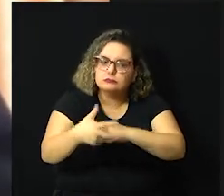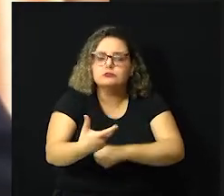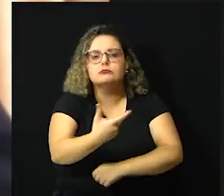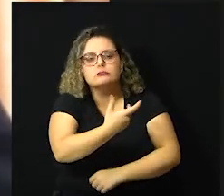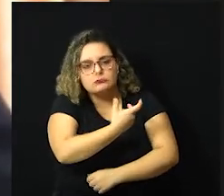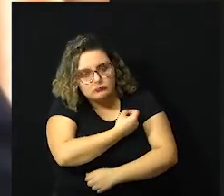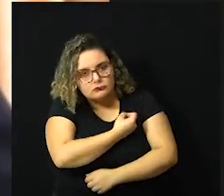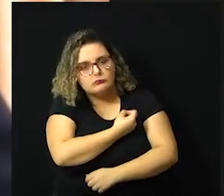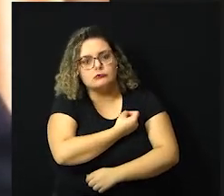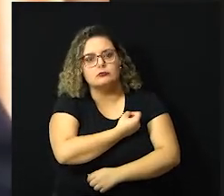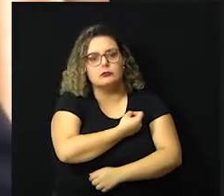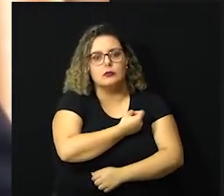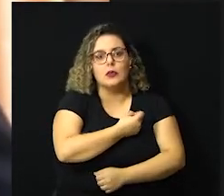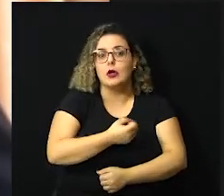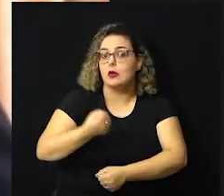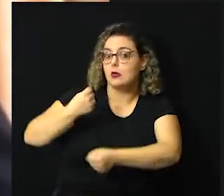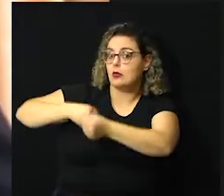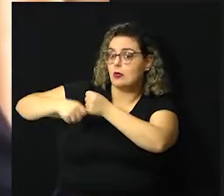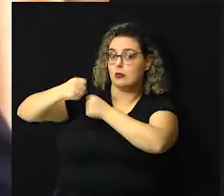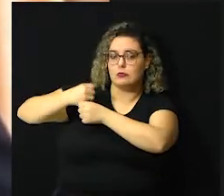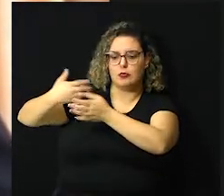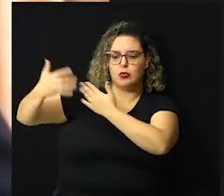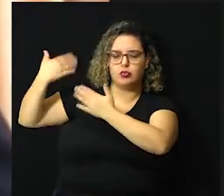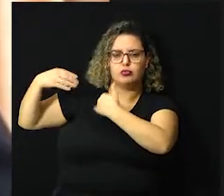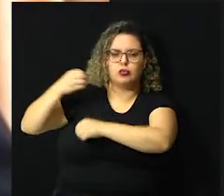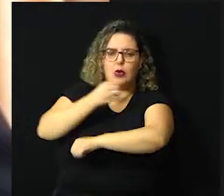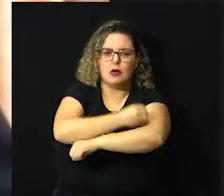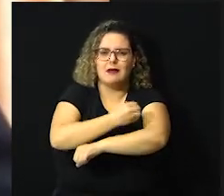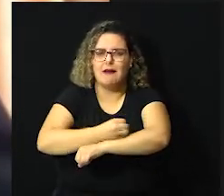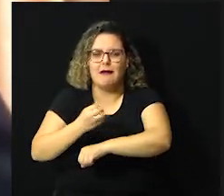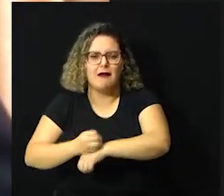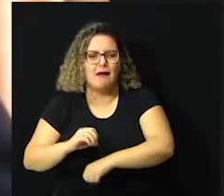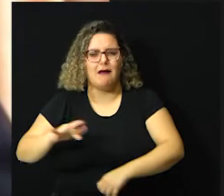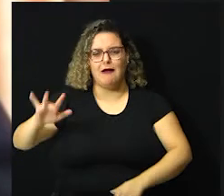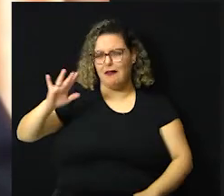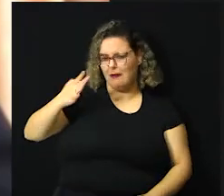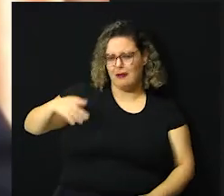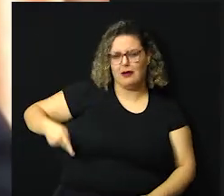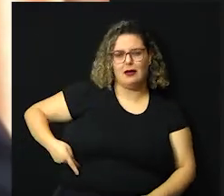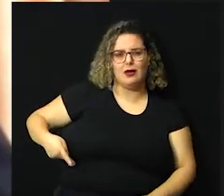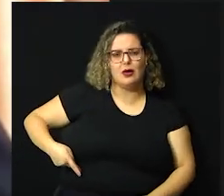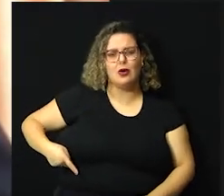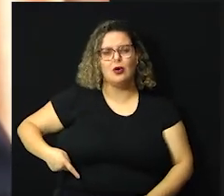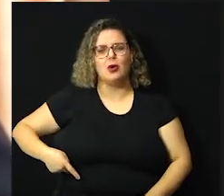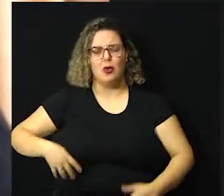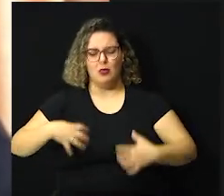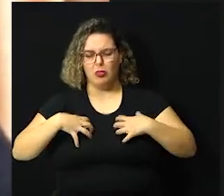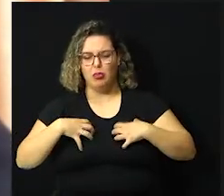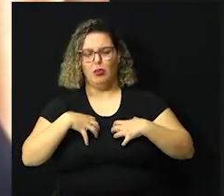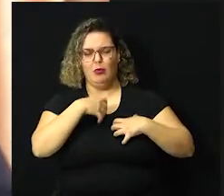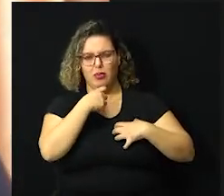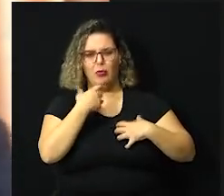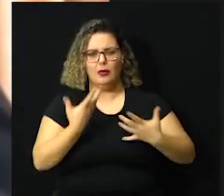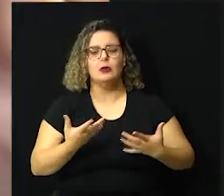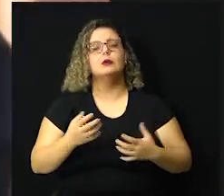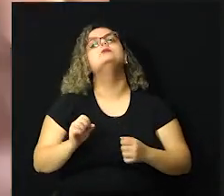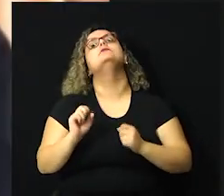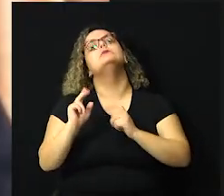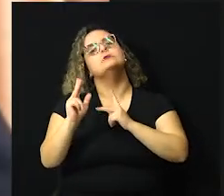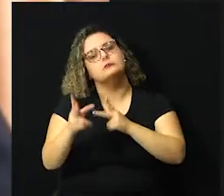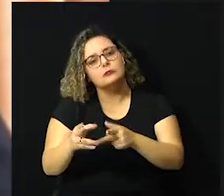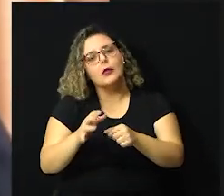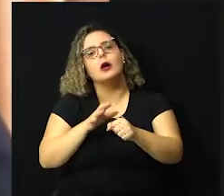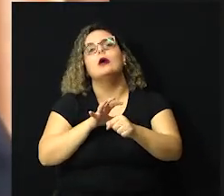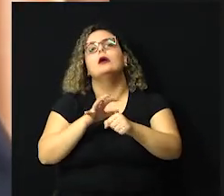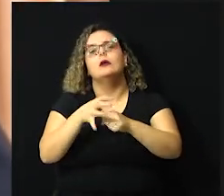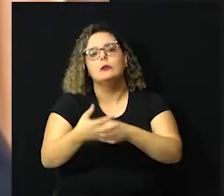vacinação, ou seja, aquilo que foi no passado, sarampo, hepatite, tuberculose, nós vamos transformar também a Covid, nesse